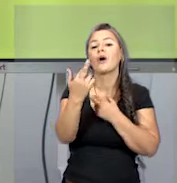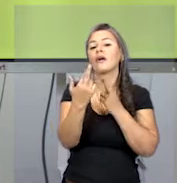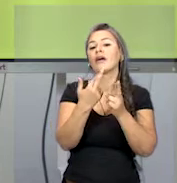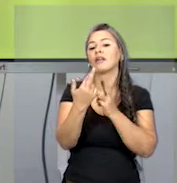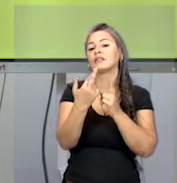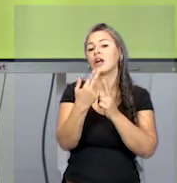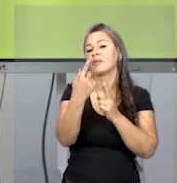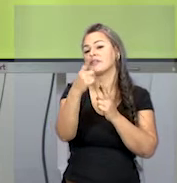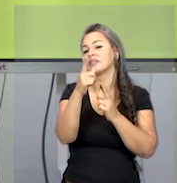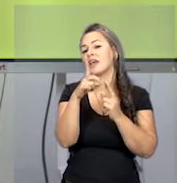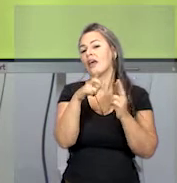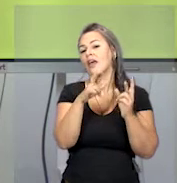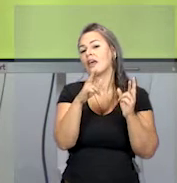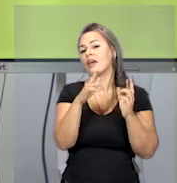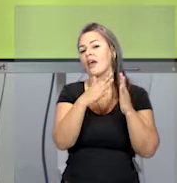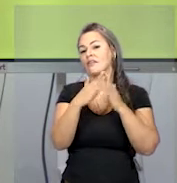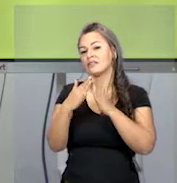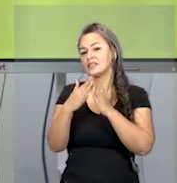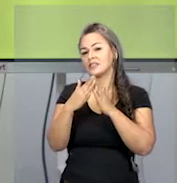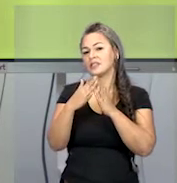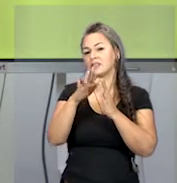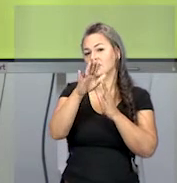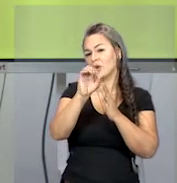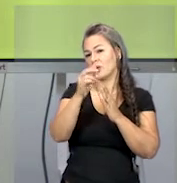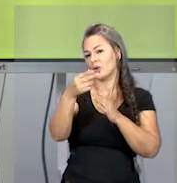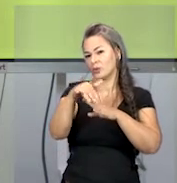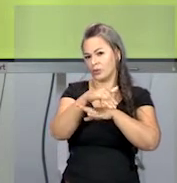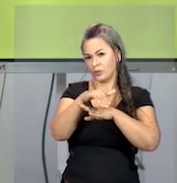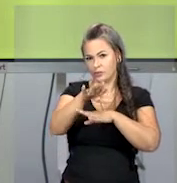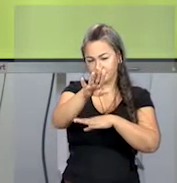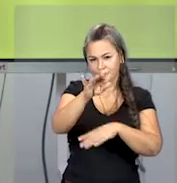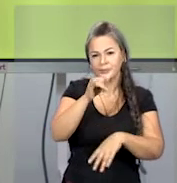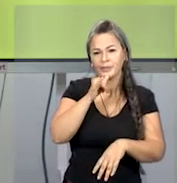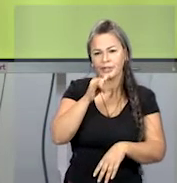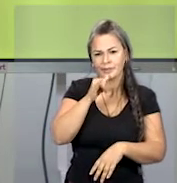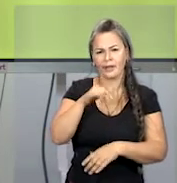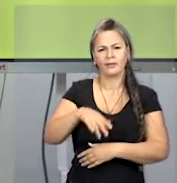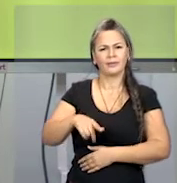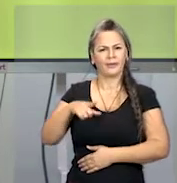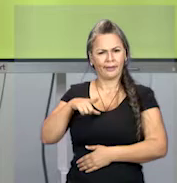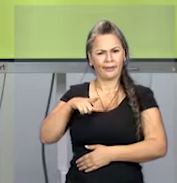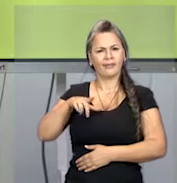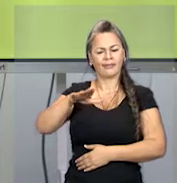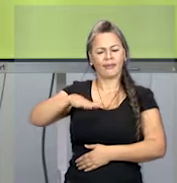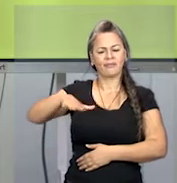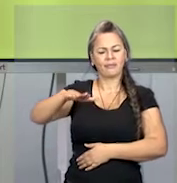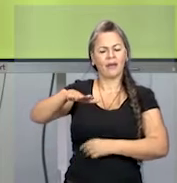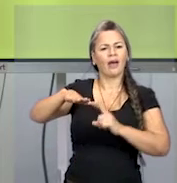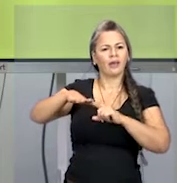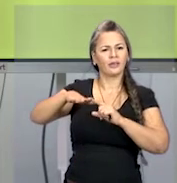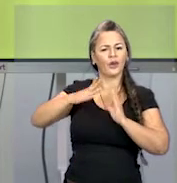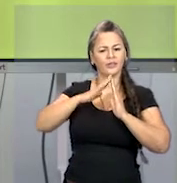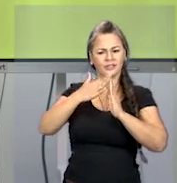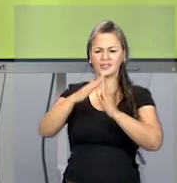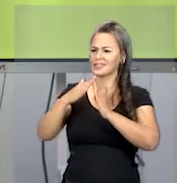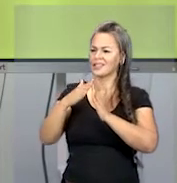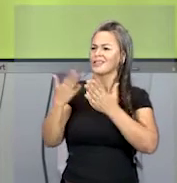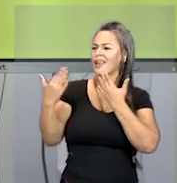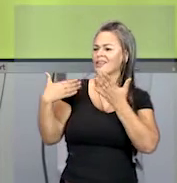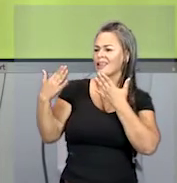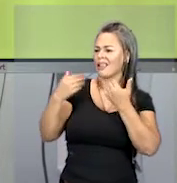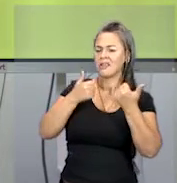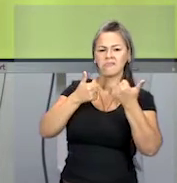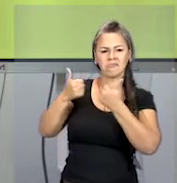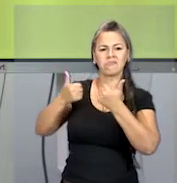com seus vizinhos. Há lugares onde as pessoas conhecem os vizinhos mais próximos e até mesmo todos os membros que moram